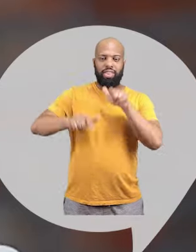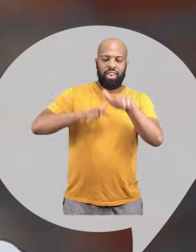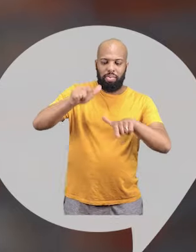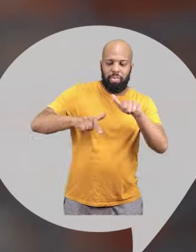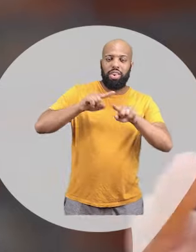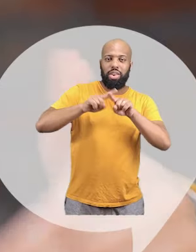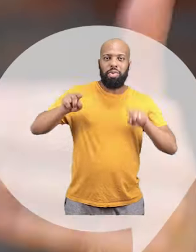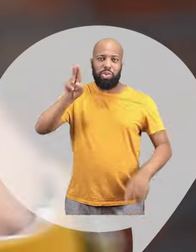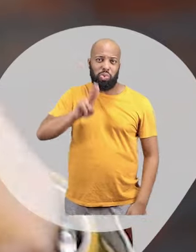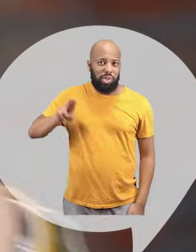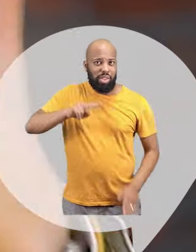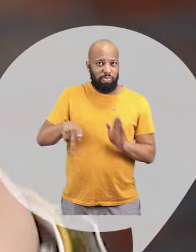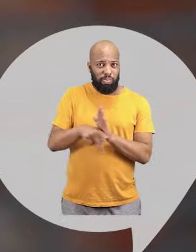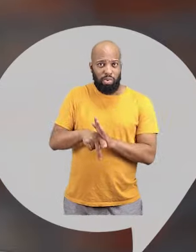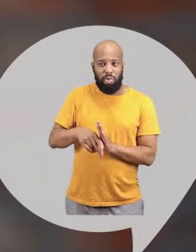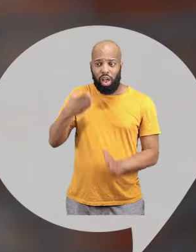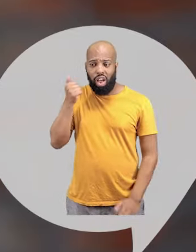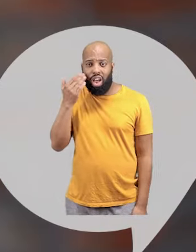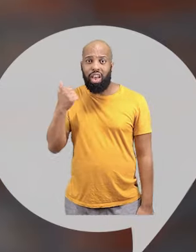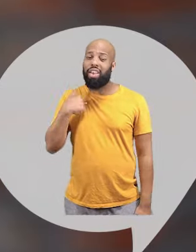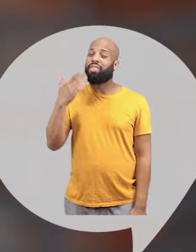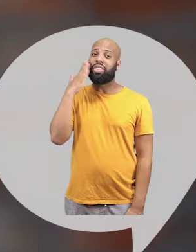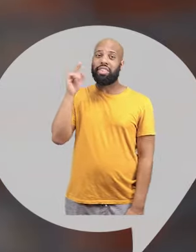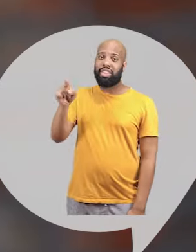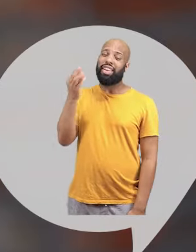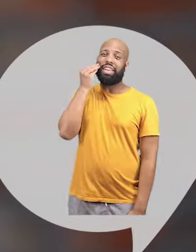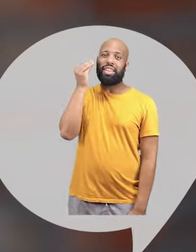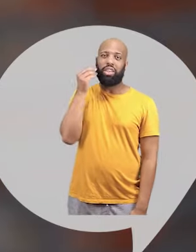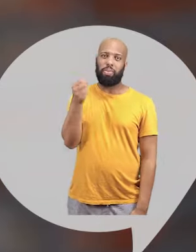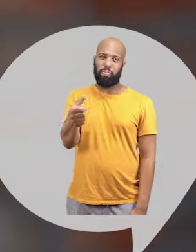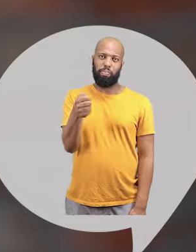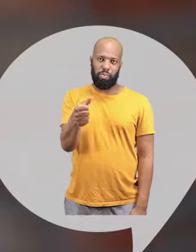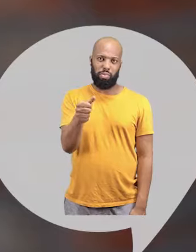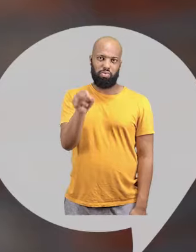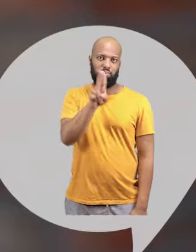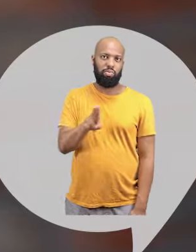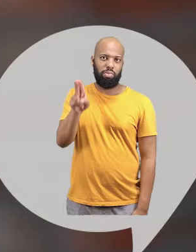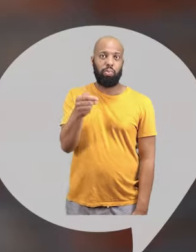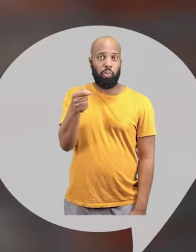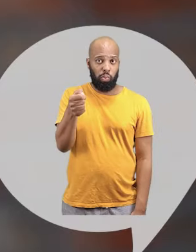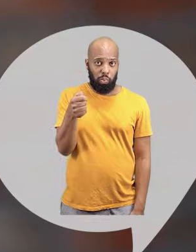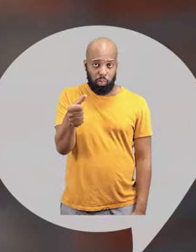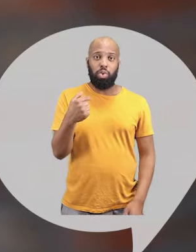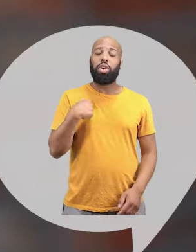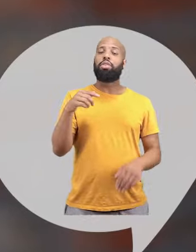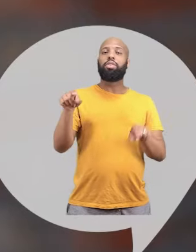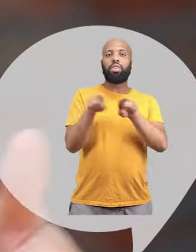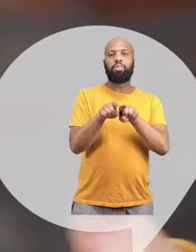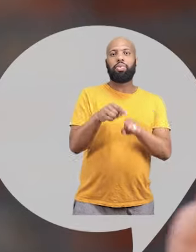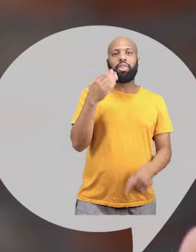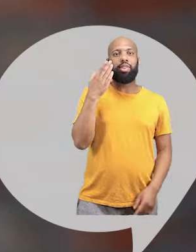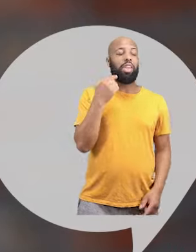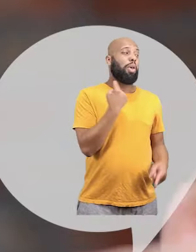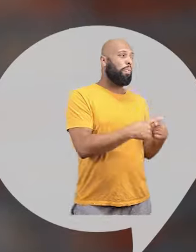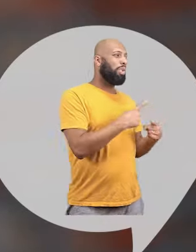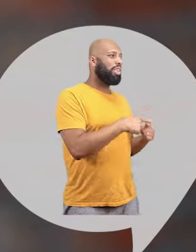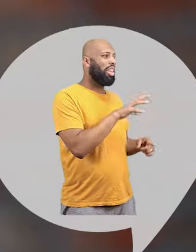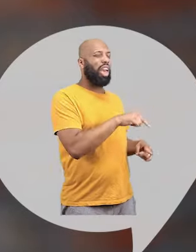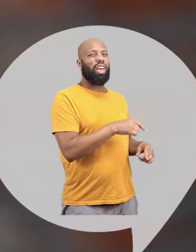divulgar o trabalho dela mas usar para consumir eu sei que ela tenta fazer bem pouco assim ela tenta consumir bem pouco eu sei que